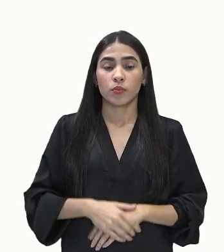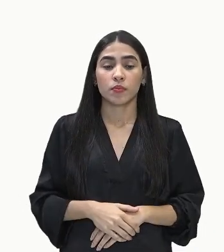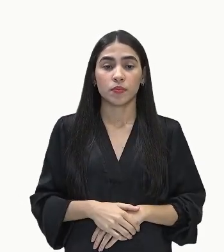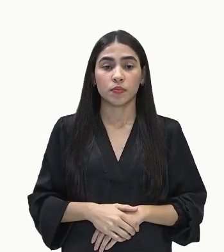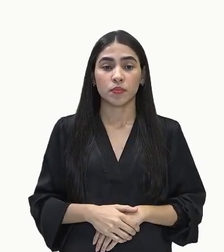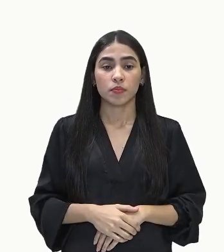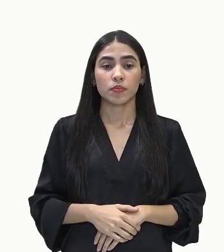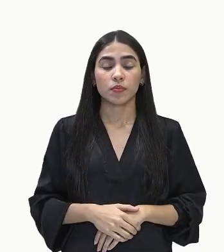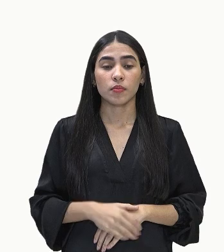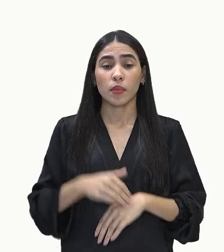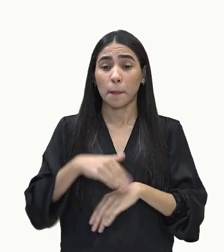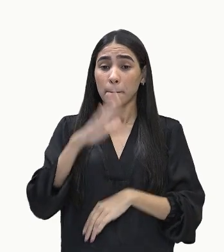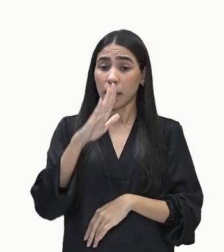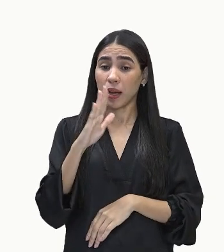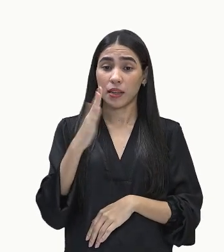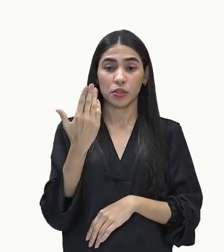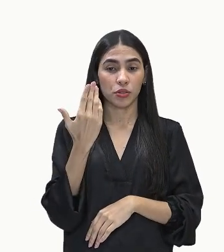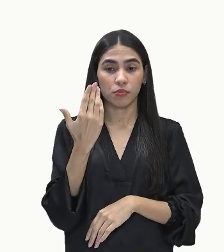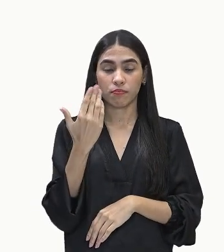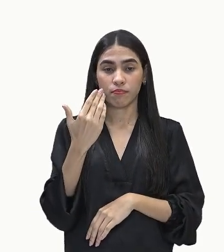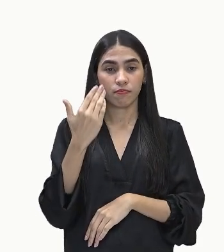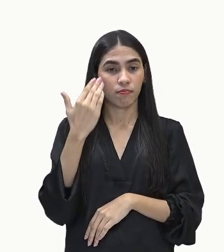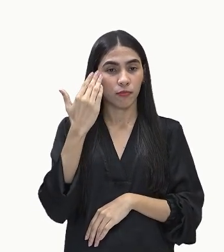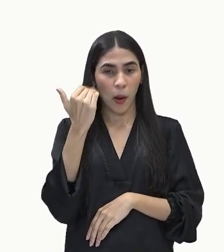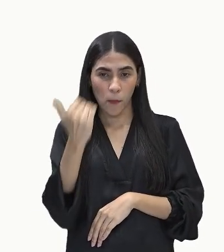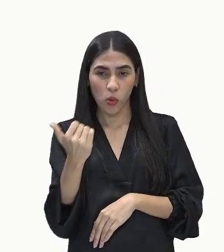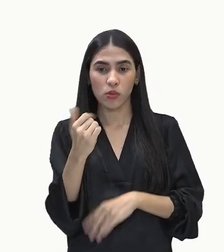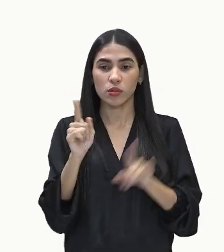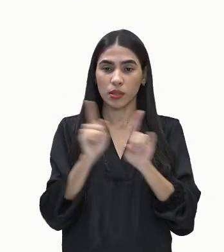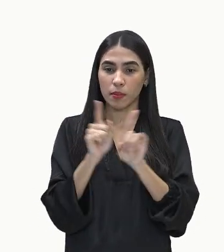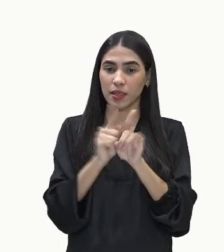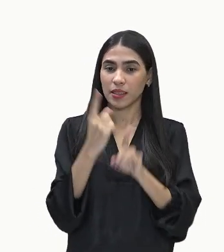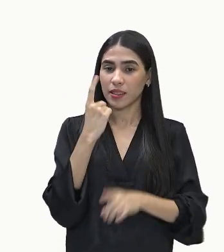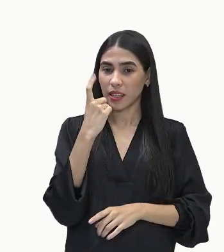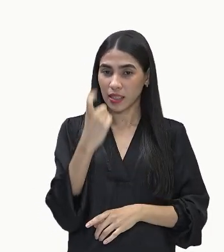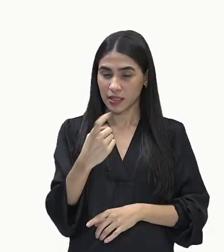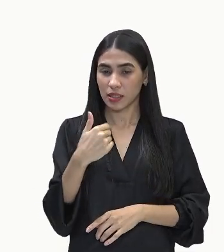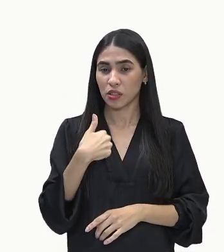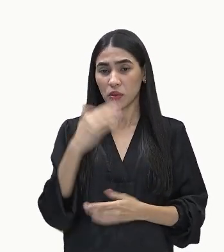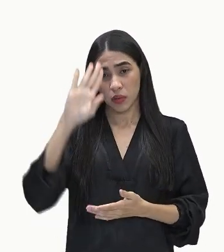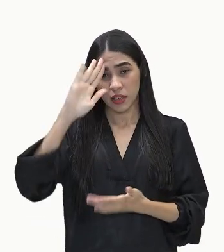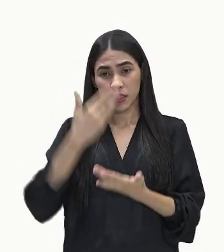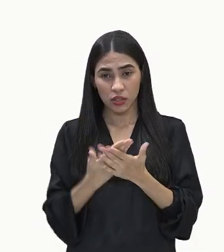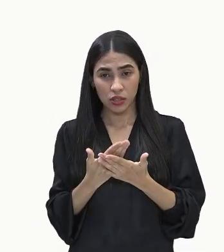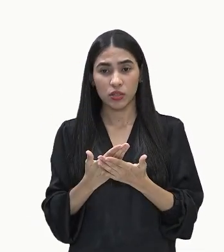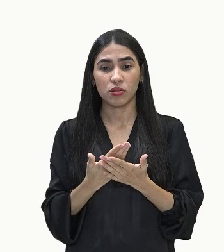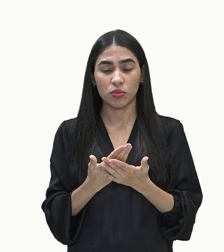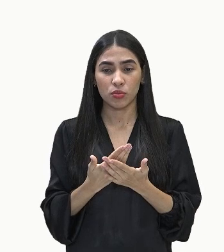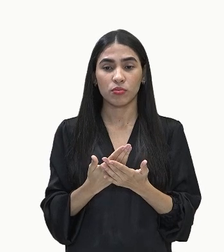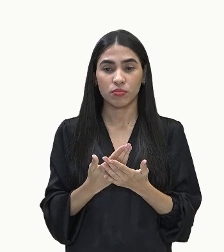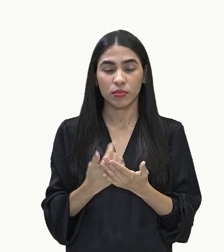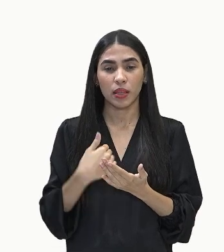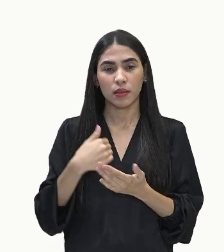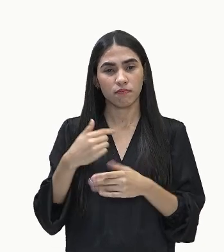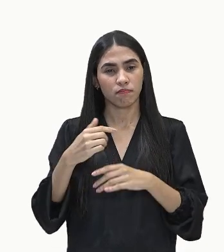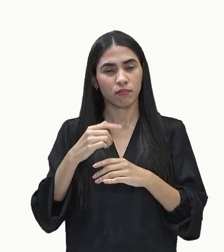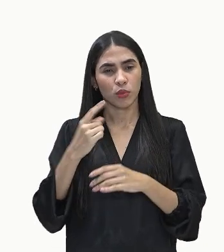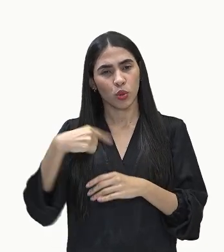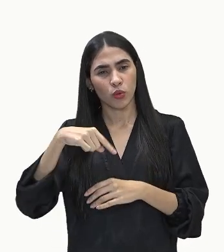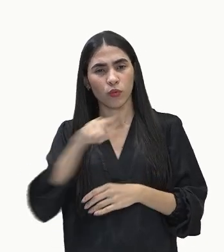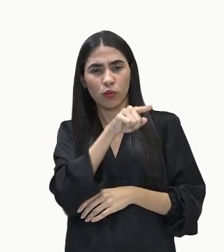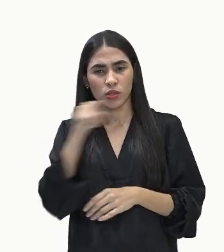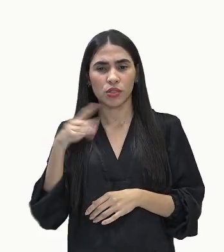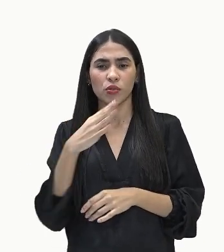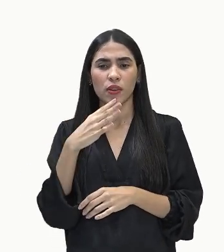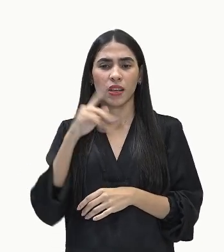aí, que é o mais comum e o mais interessante de todos, eu creio que cai no gosto popular, são os